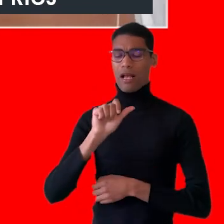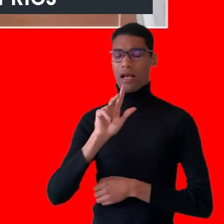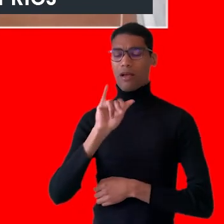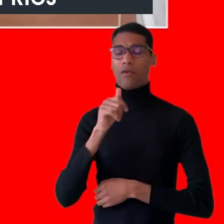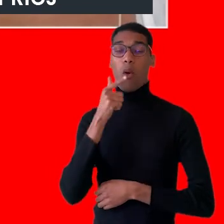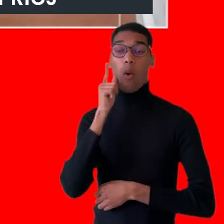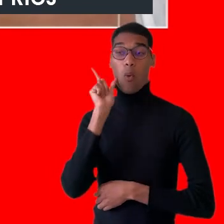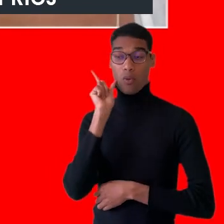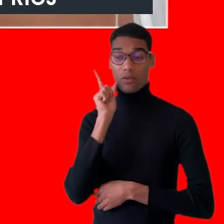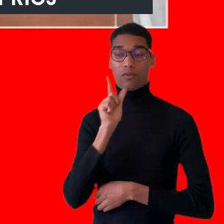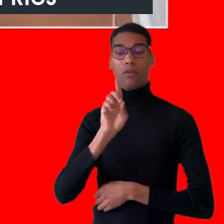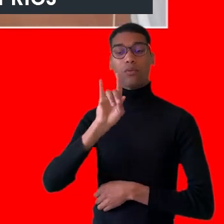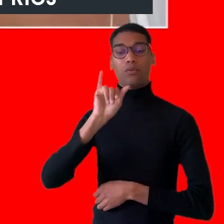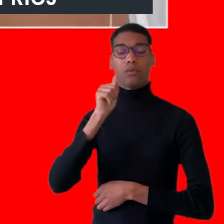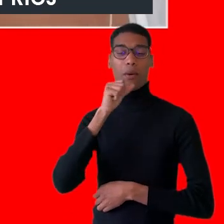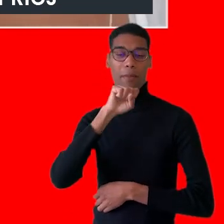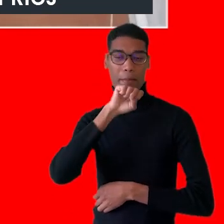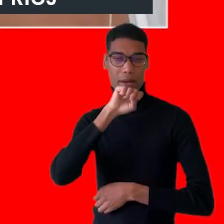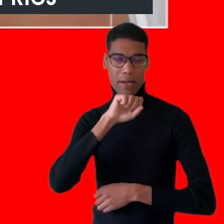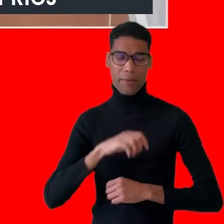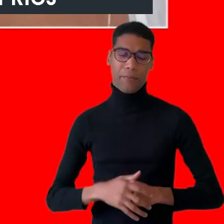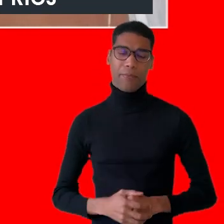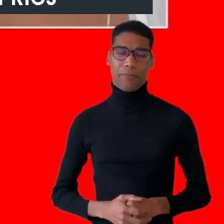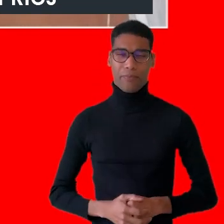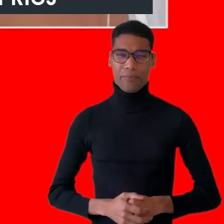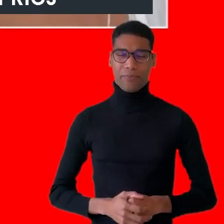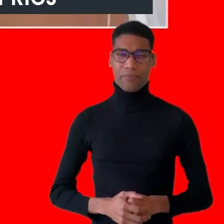Flávia. Ontem foi o Dia das Mães, né?